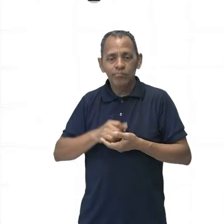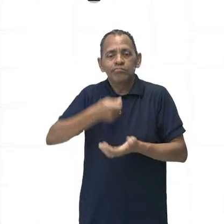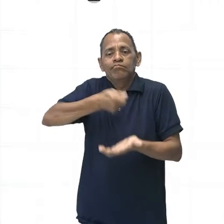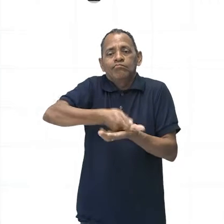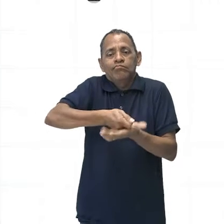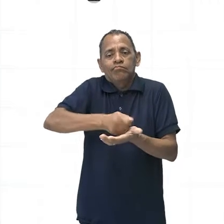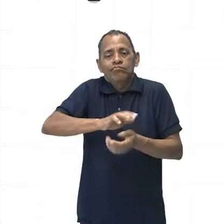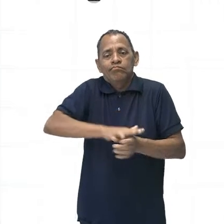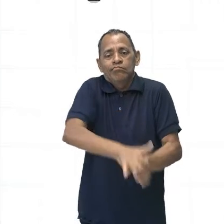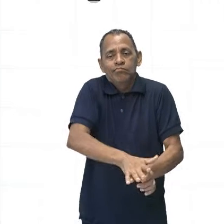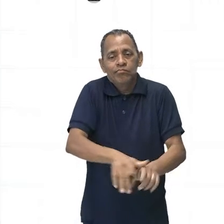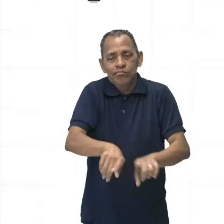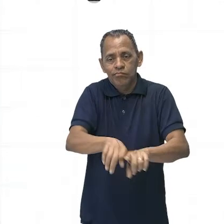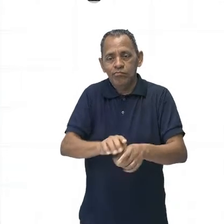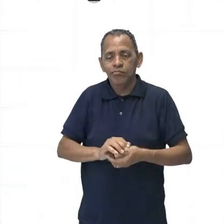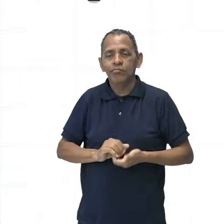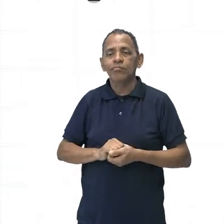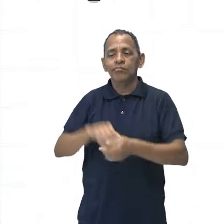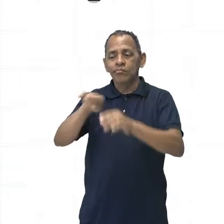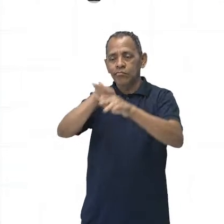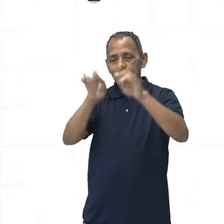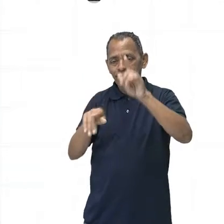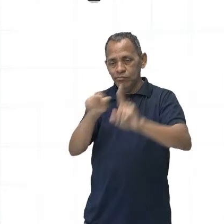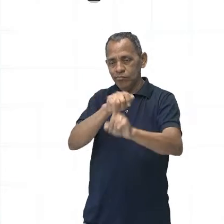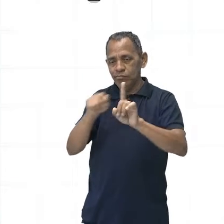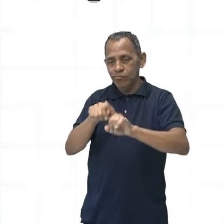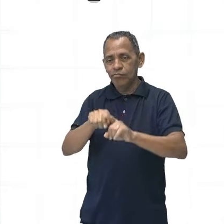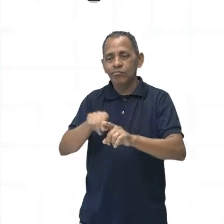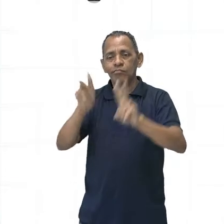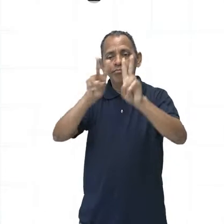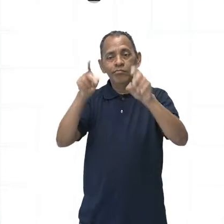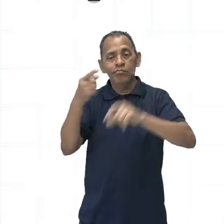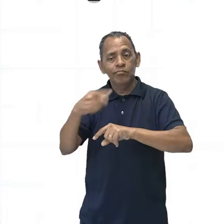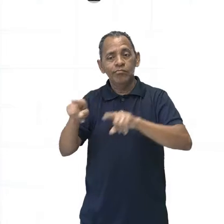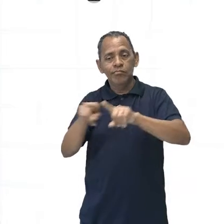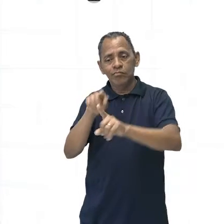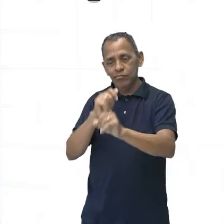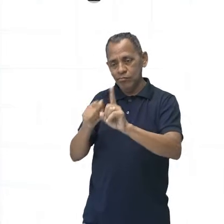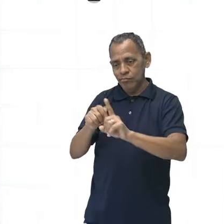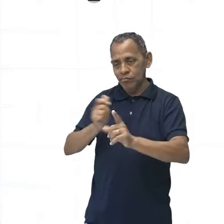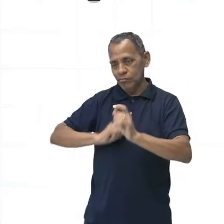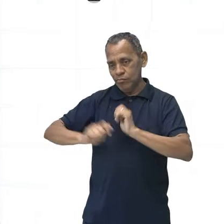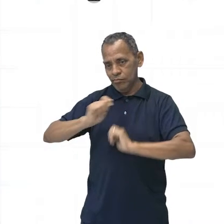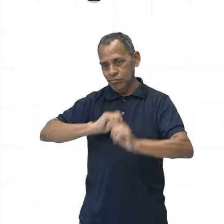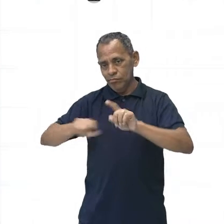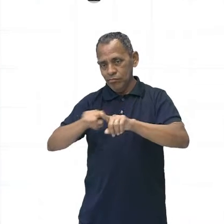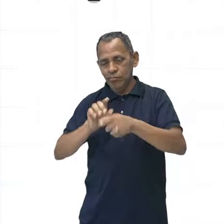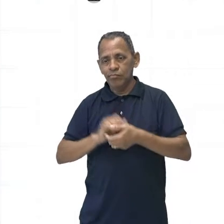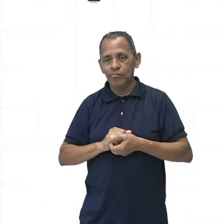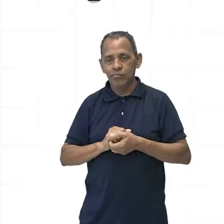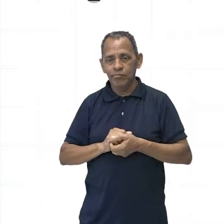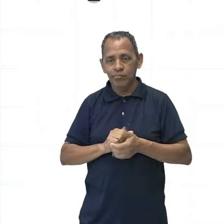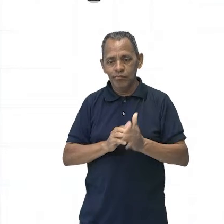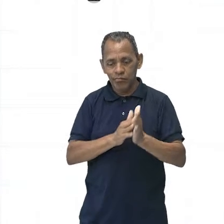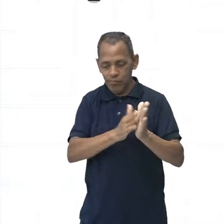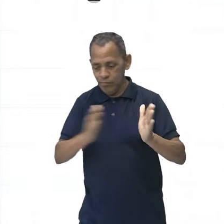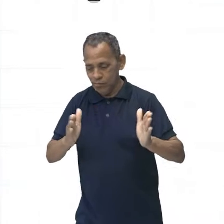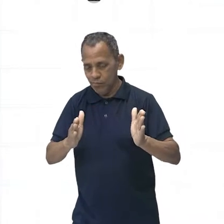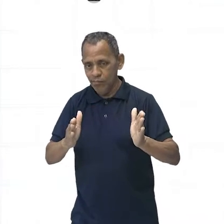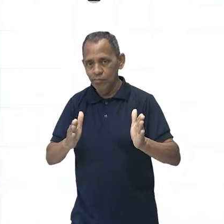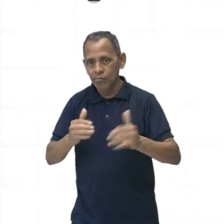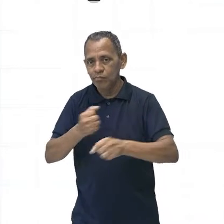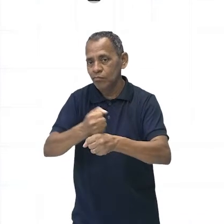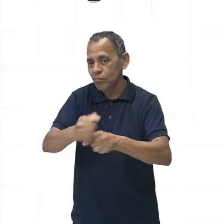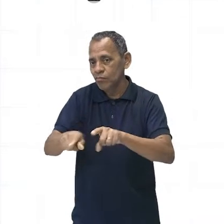e à desigualdade social e a outras questões sociais e econômicas. Ao longo dos anos, a música